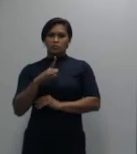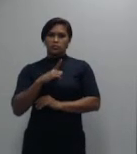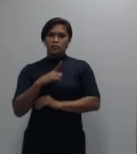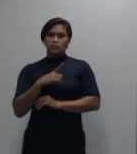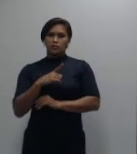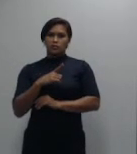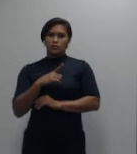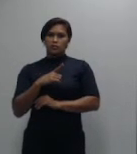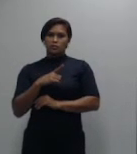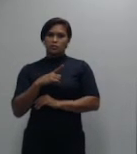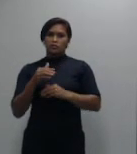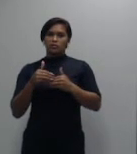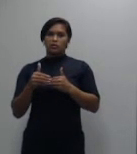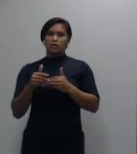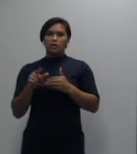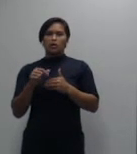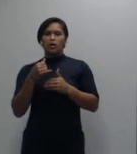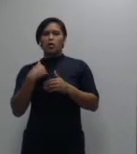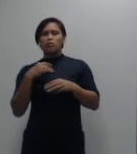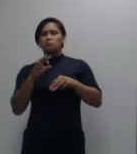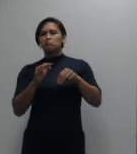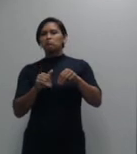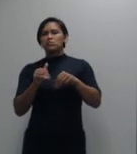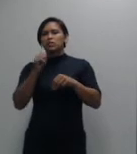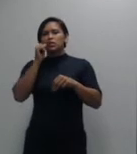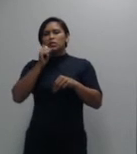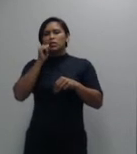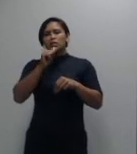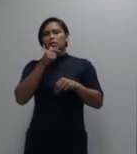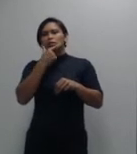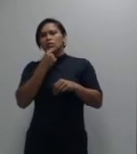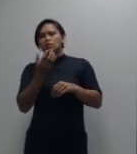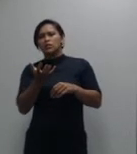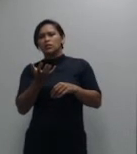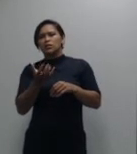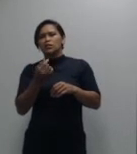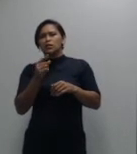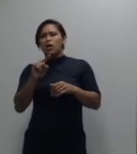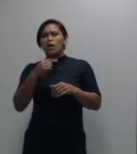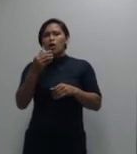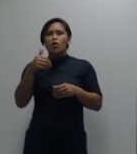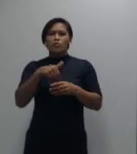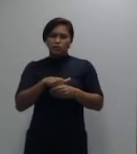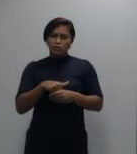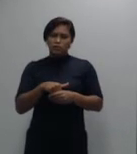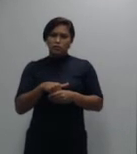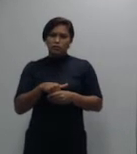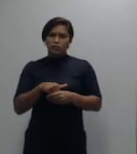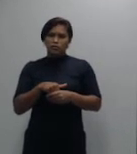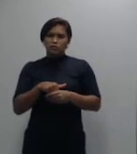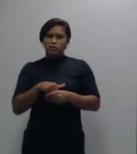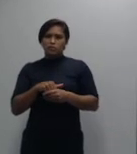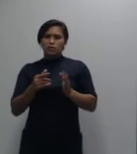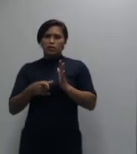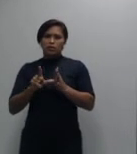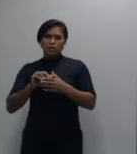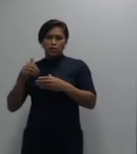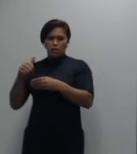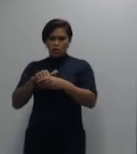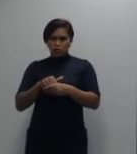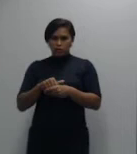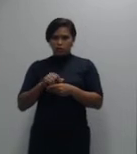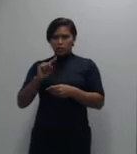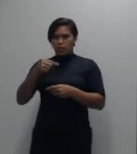segundo o algumas ministras desejar a máquina para blocos e além do